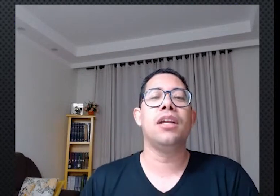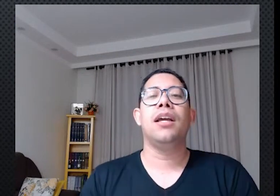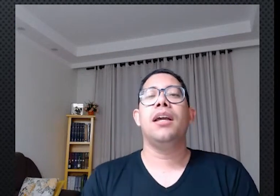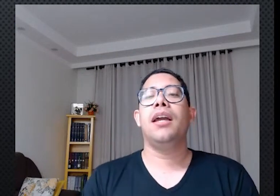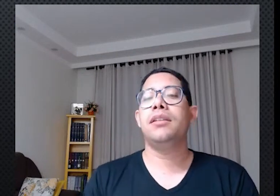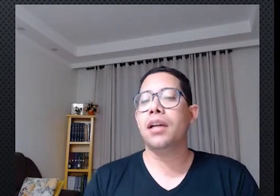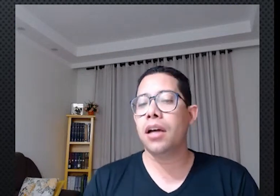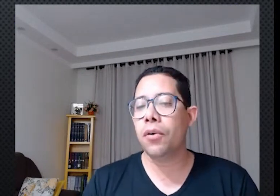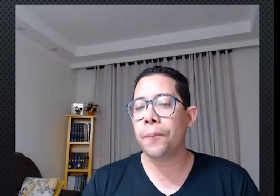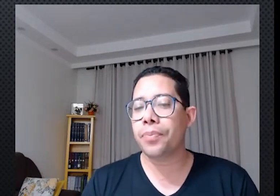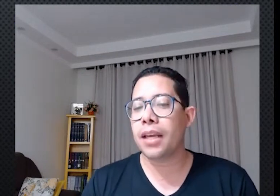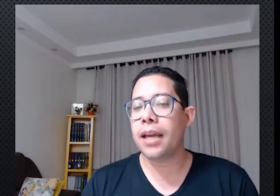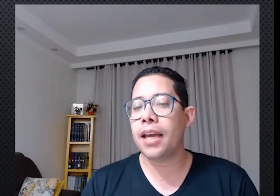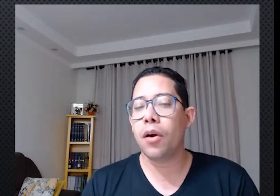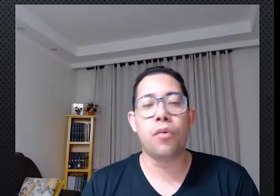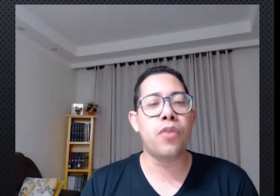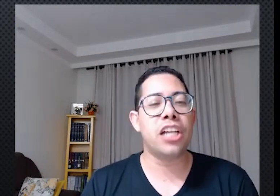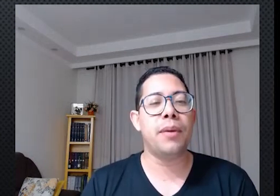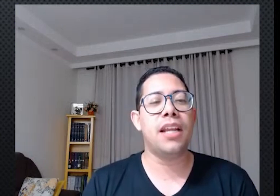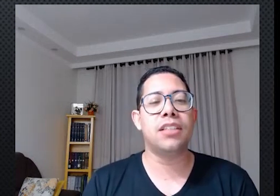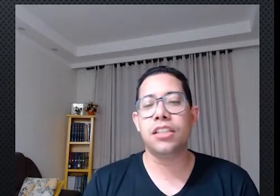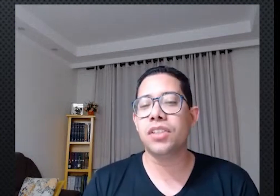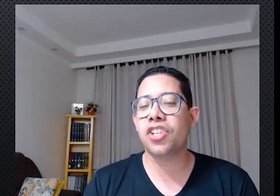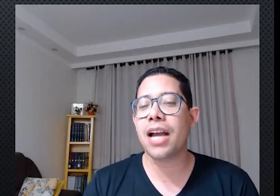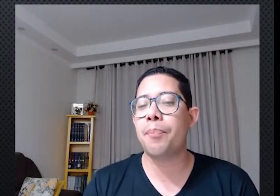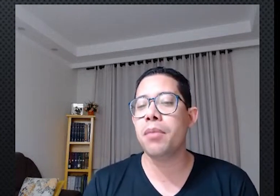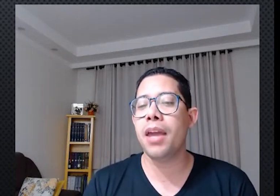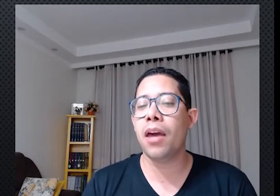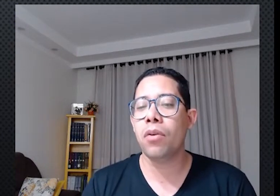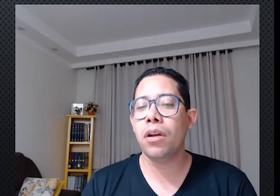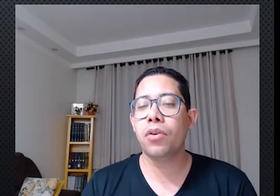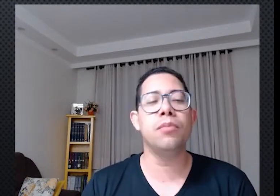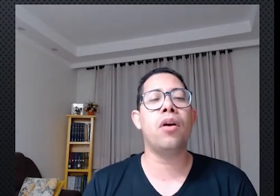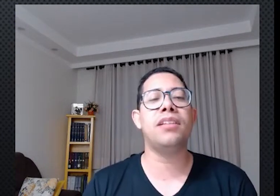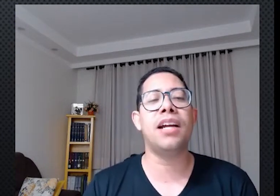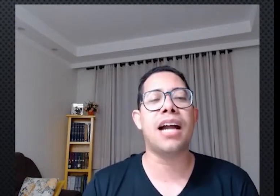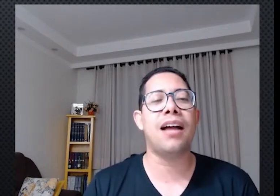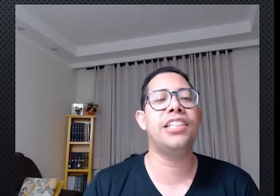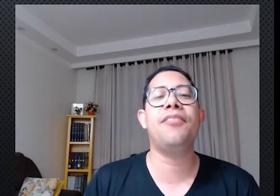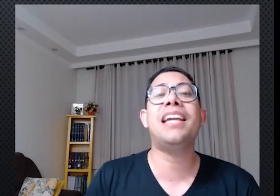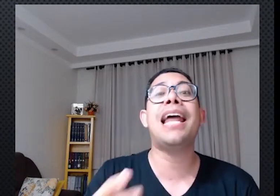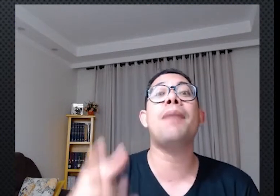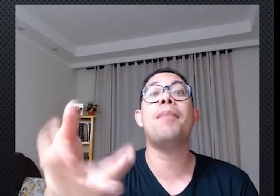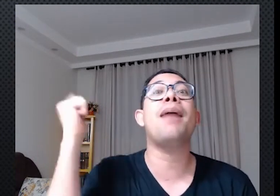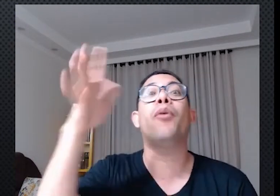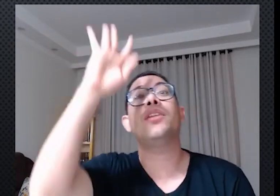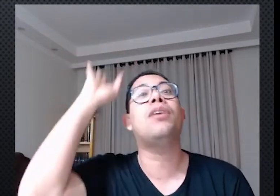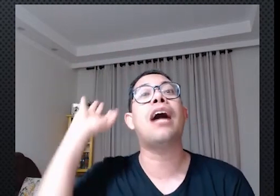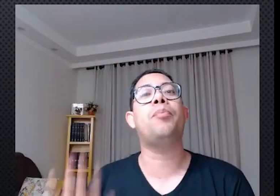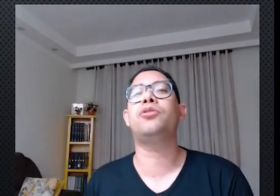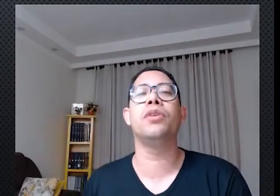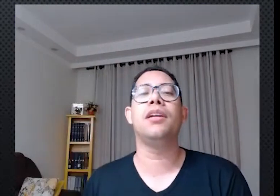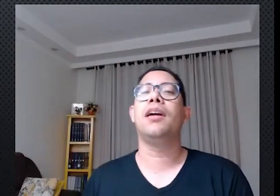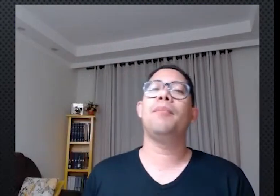acesso. Então, Fátima, é interessante você chegar primeiro que os irmãos que vai cercar. Fica lá para abrir a porta